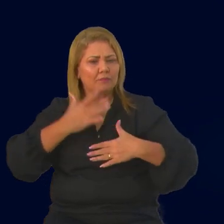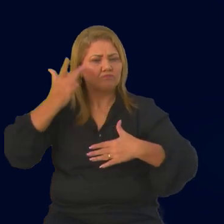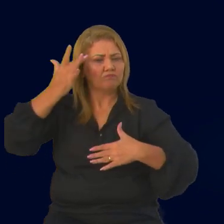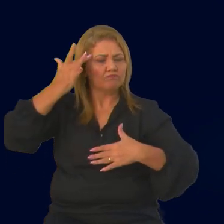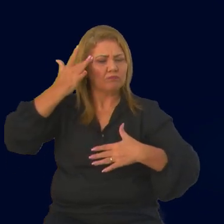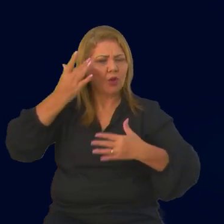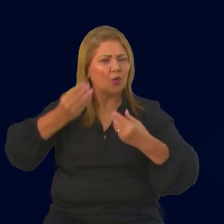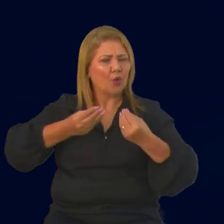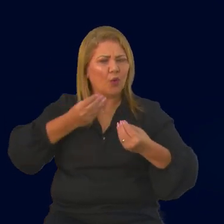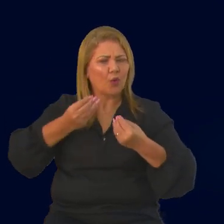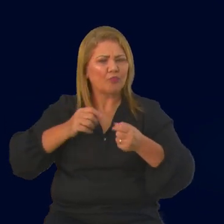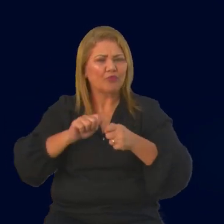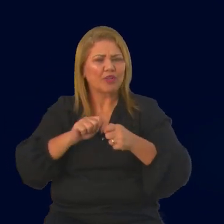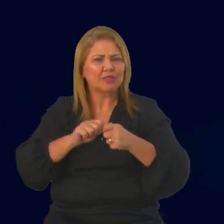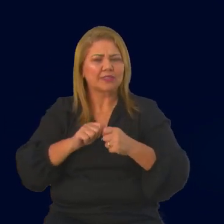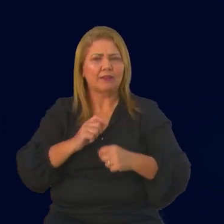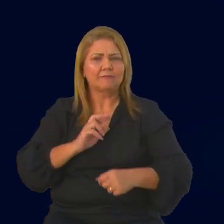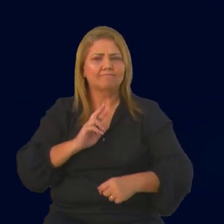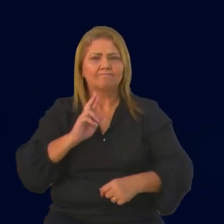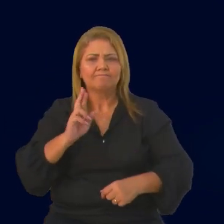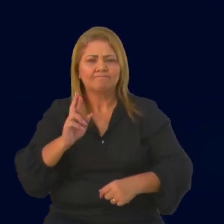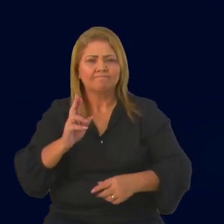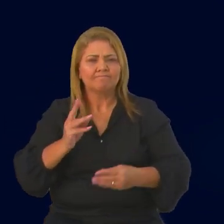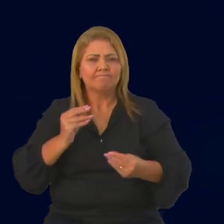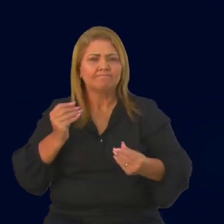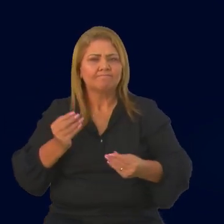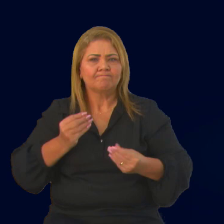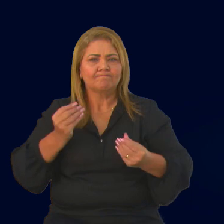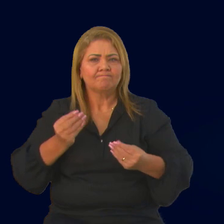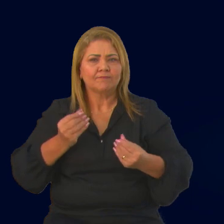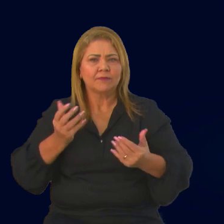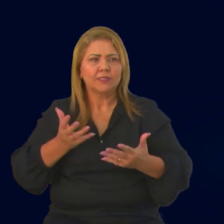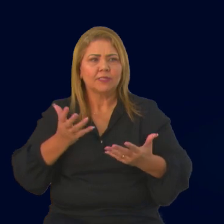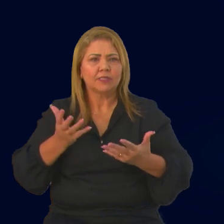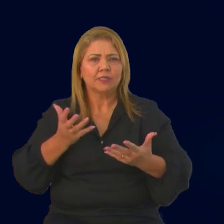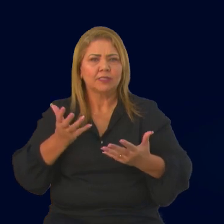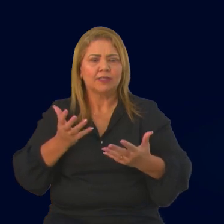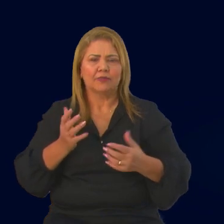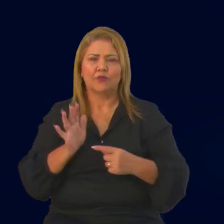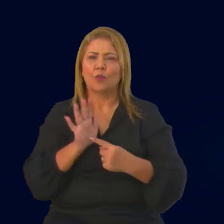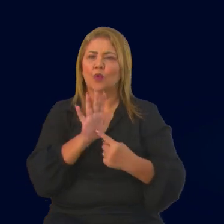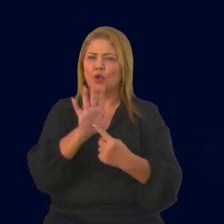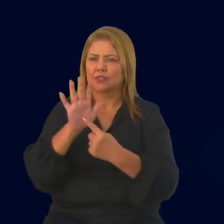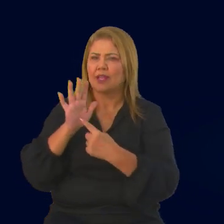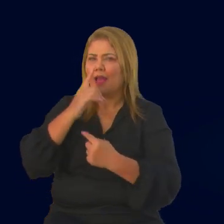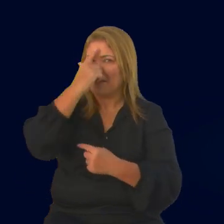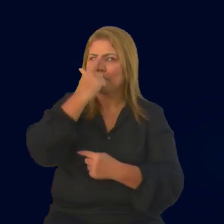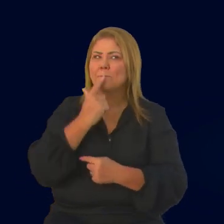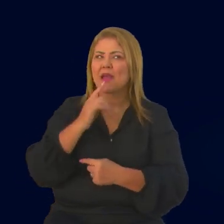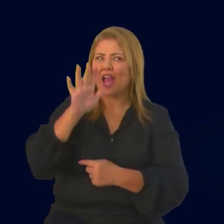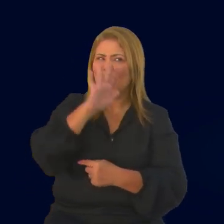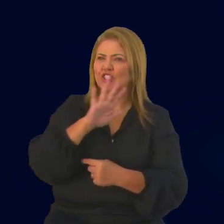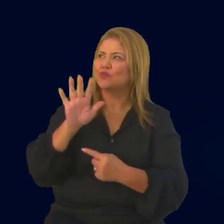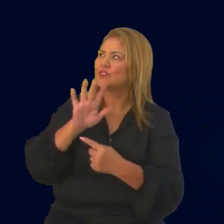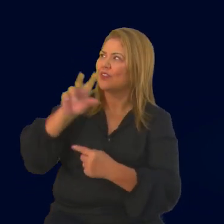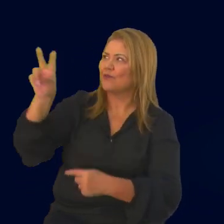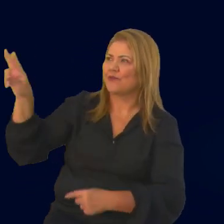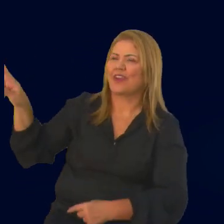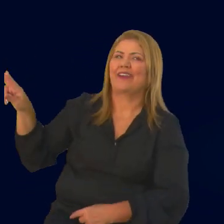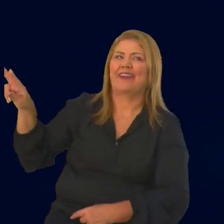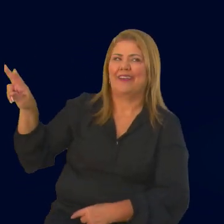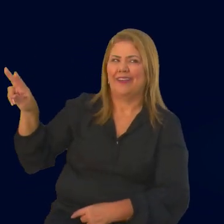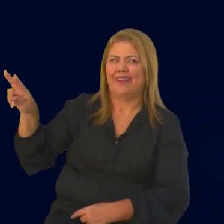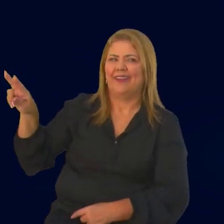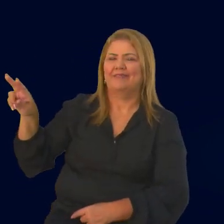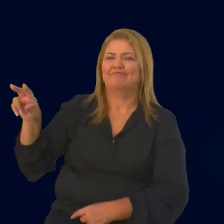nós conseguirmos os melhores argumentos? Eu vou mostrar umas figuras e gostaria que vocês participassem agora,